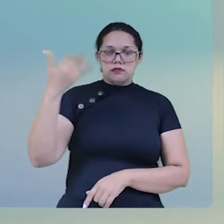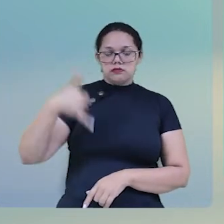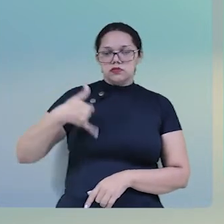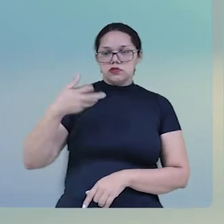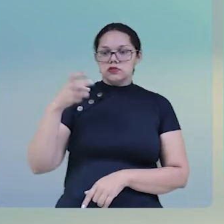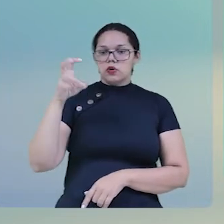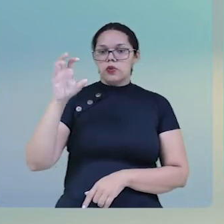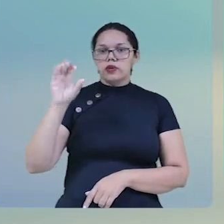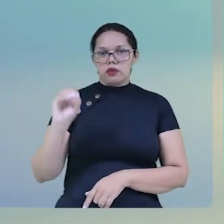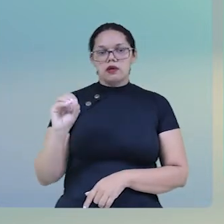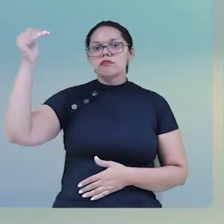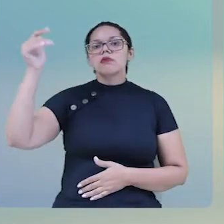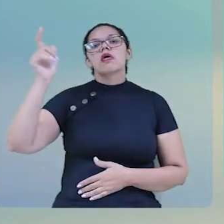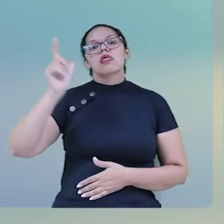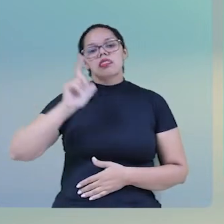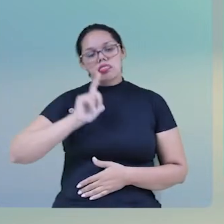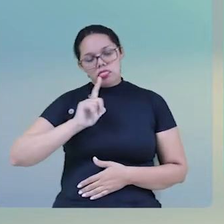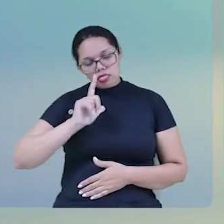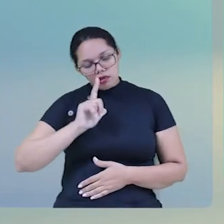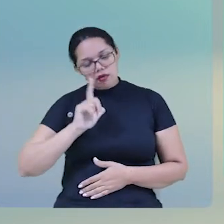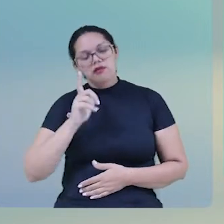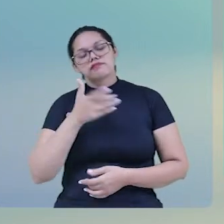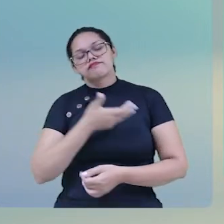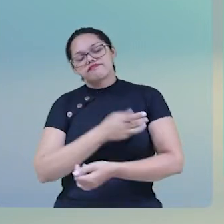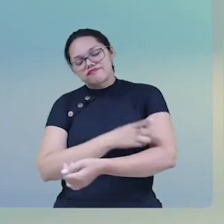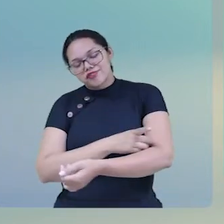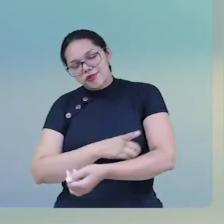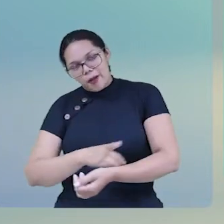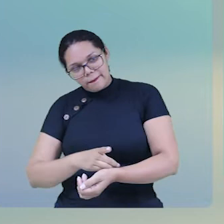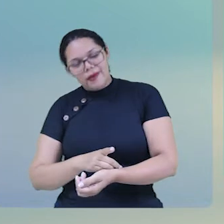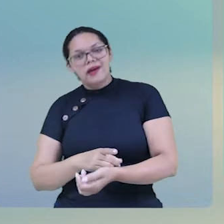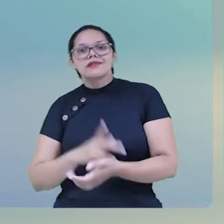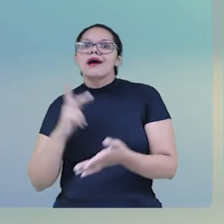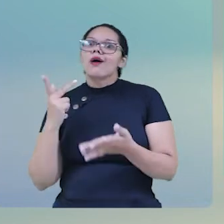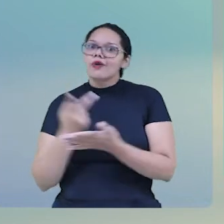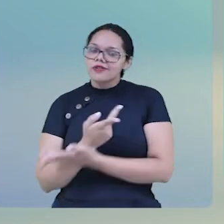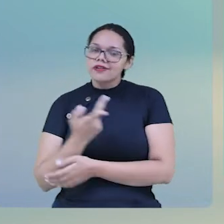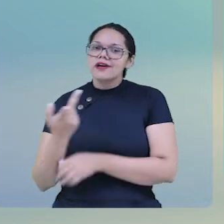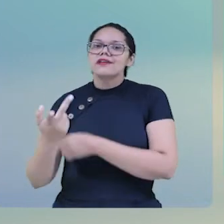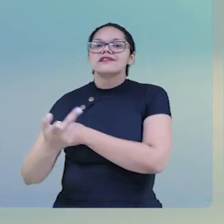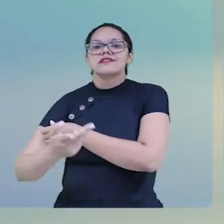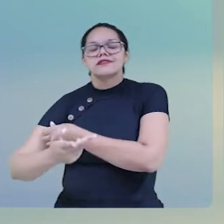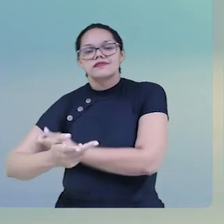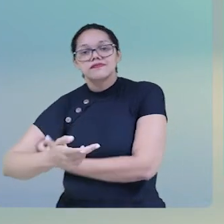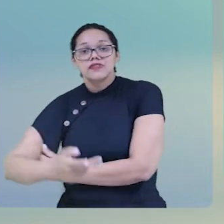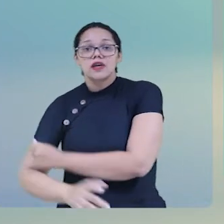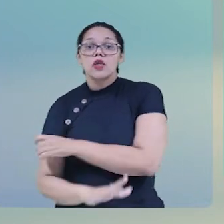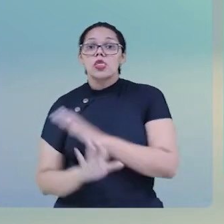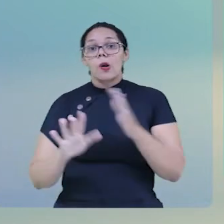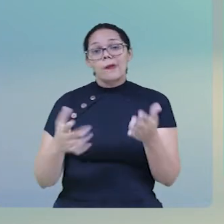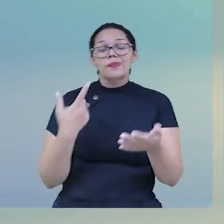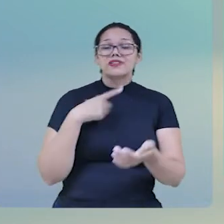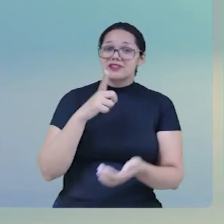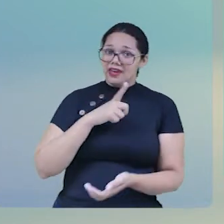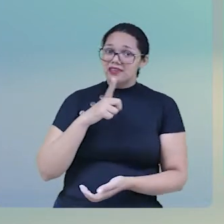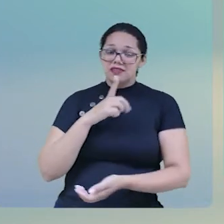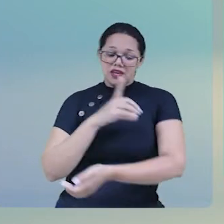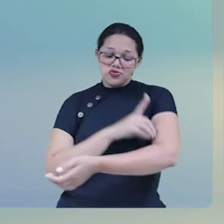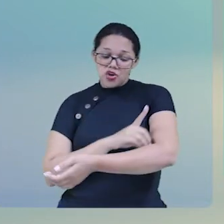em diabéticos. Ou seja, geralmente quem tem diabetes tem